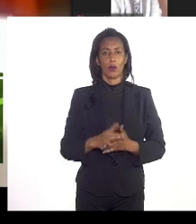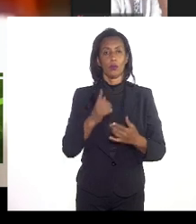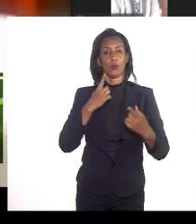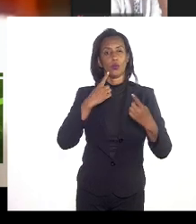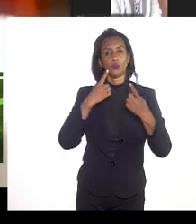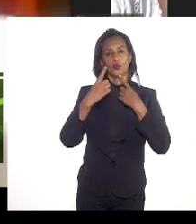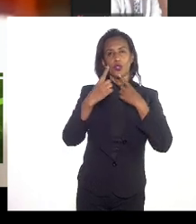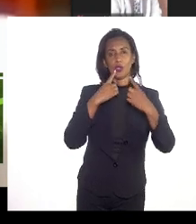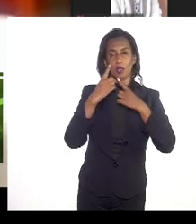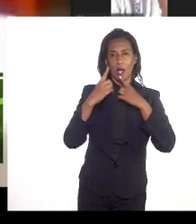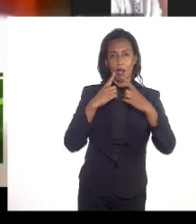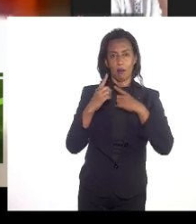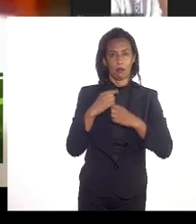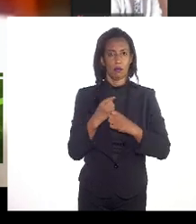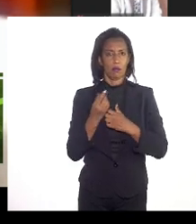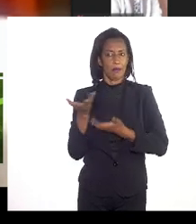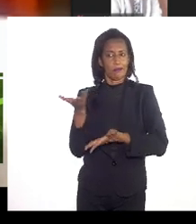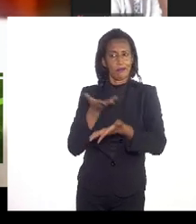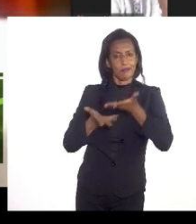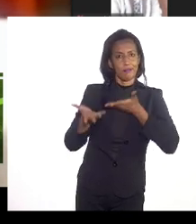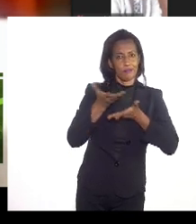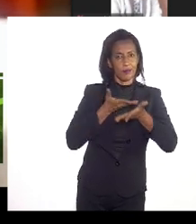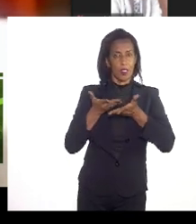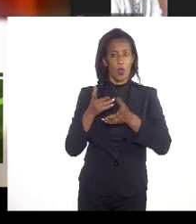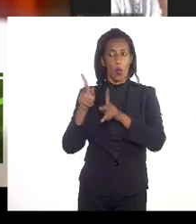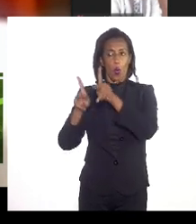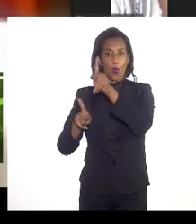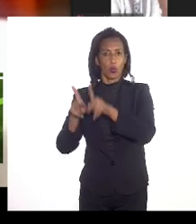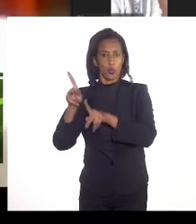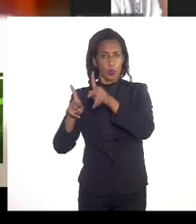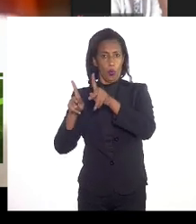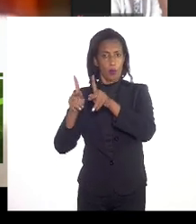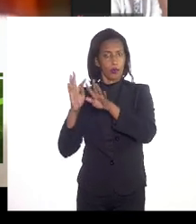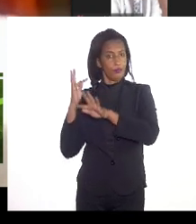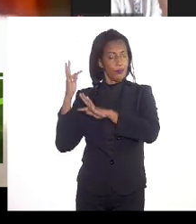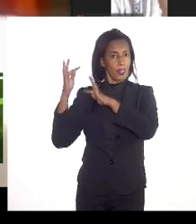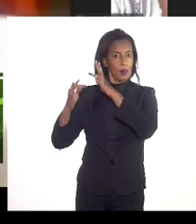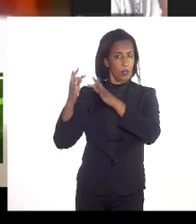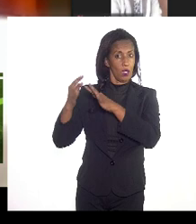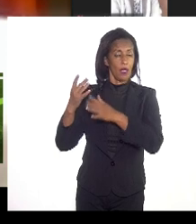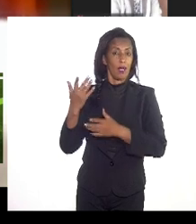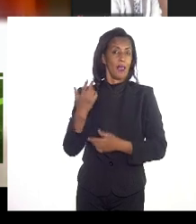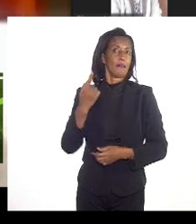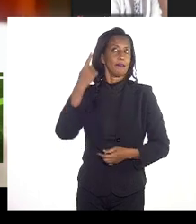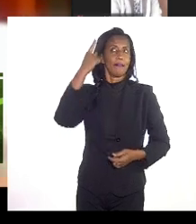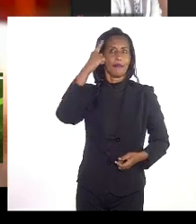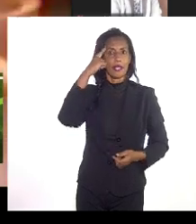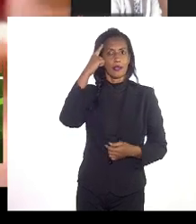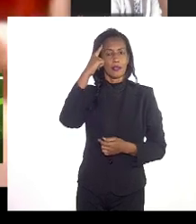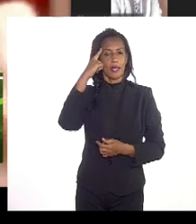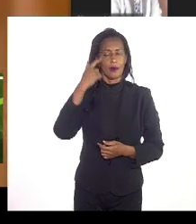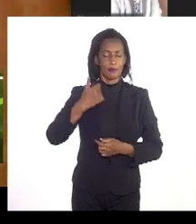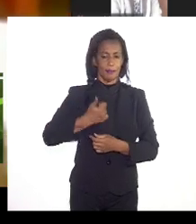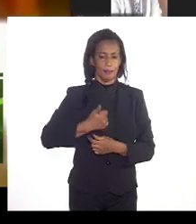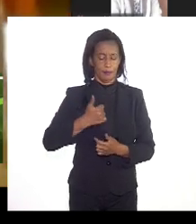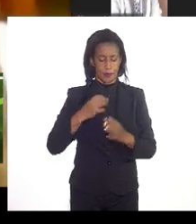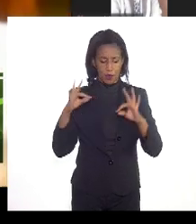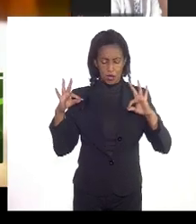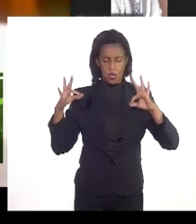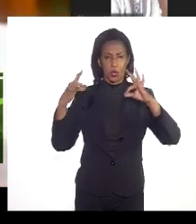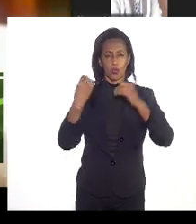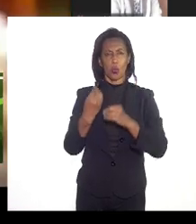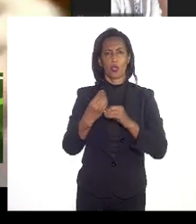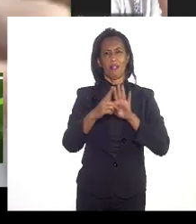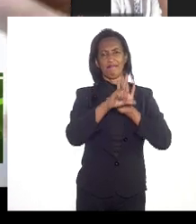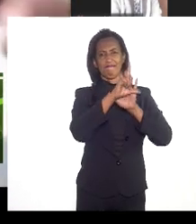diálogo e na interação com os povos e comunidades tradicionais, é necessário pensar que toda a